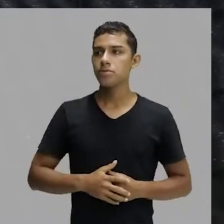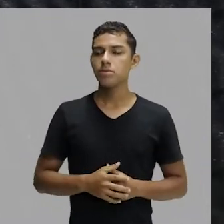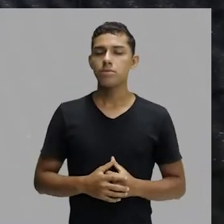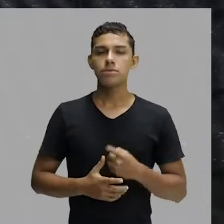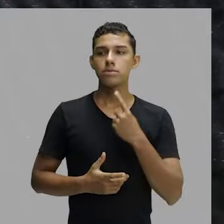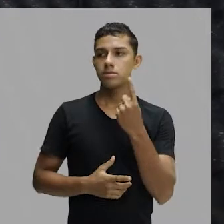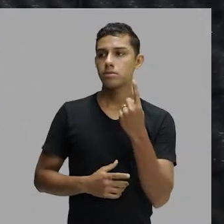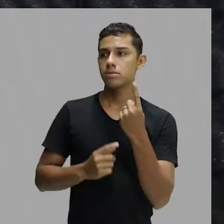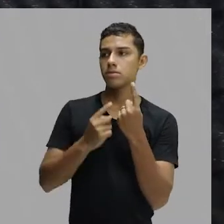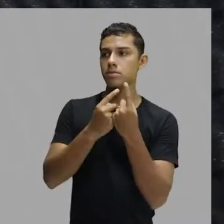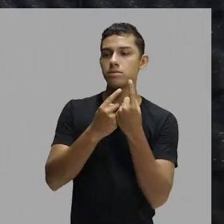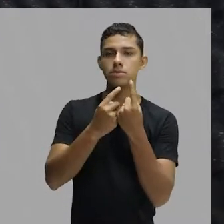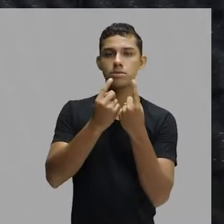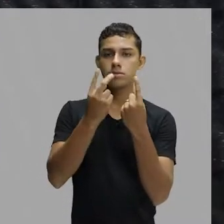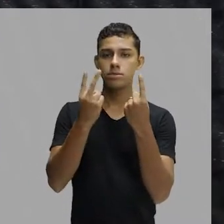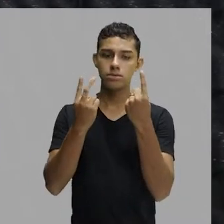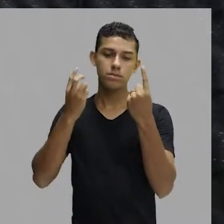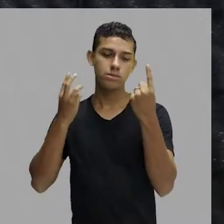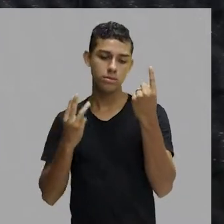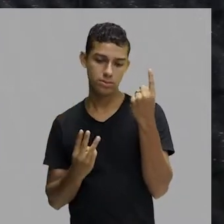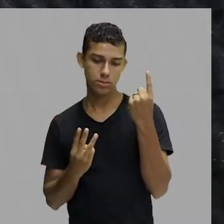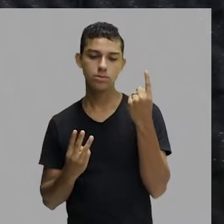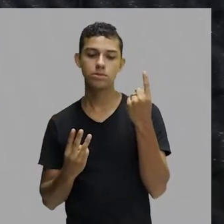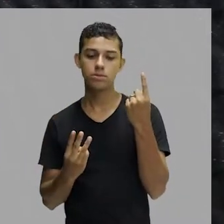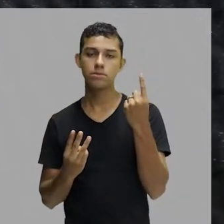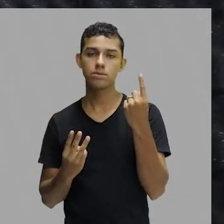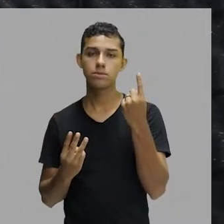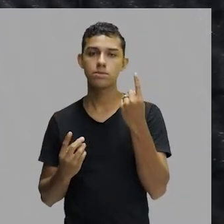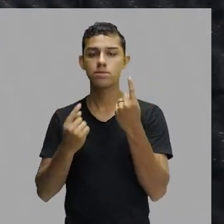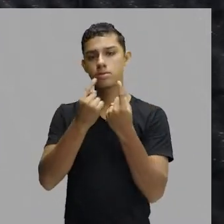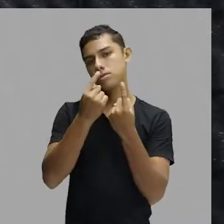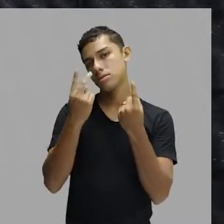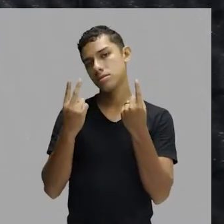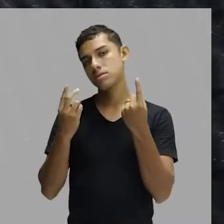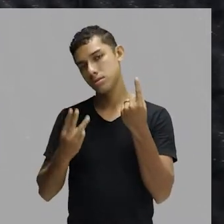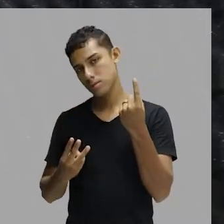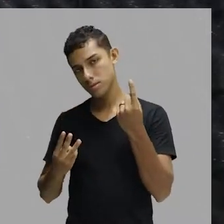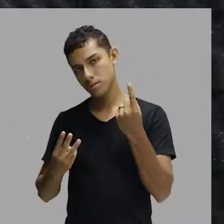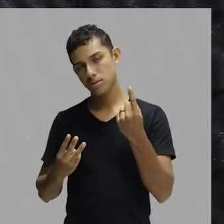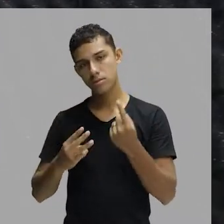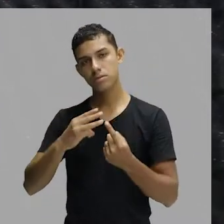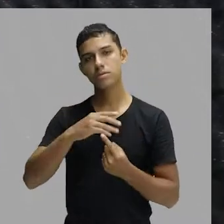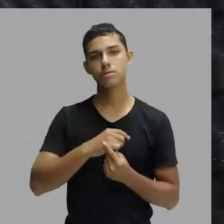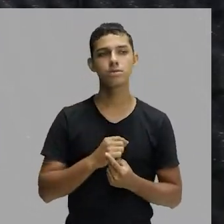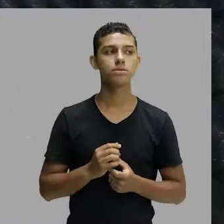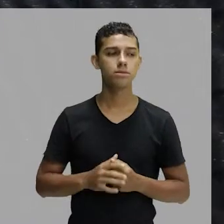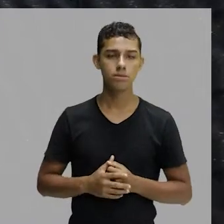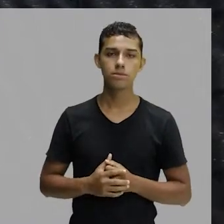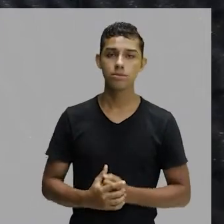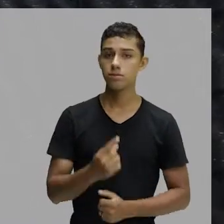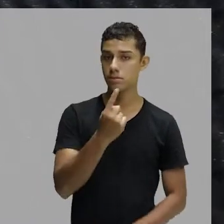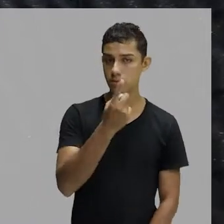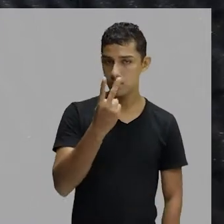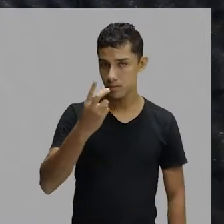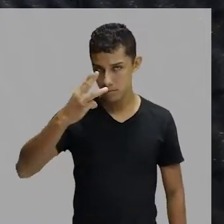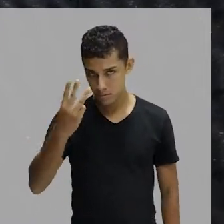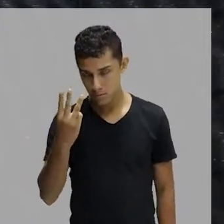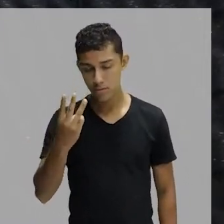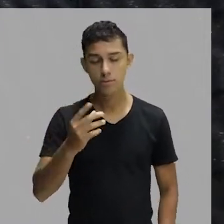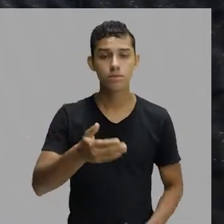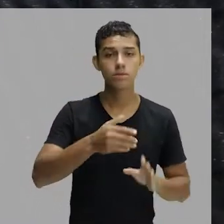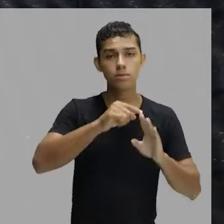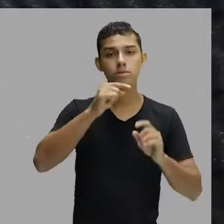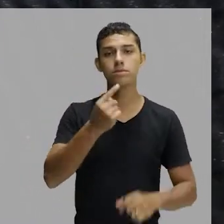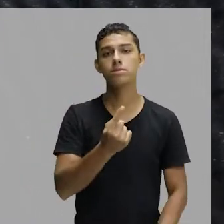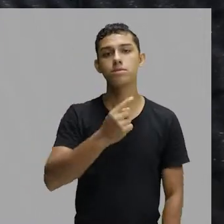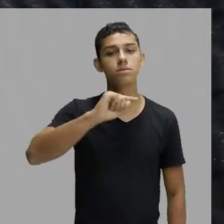1, 2. E a outra hidroxila no carbono 3. Então, 1, 2, 3. Então, seguindo o sentido horário, eu vou